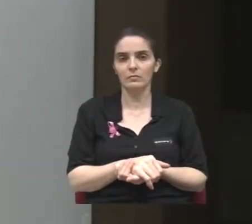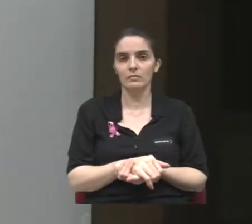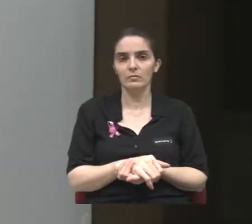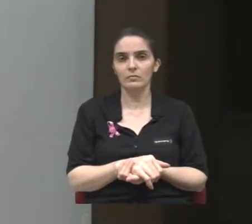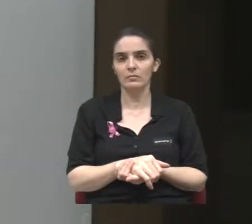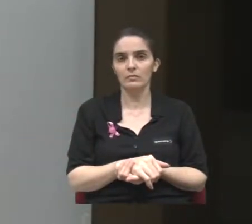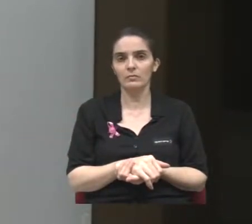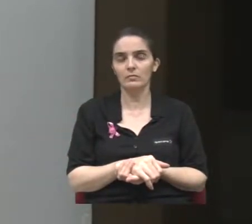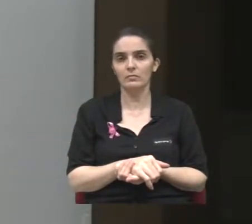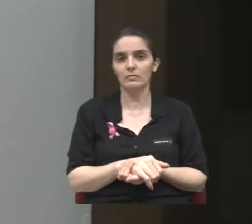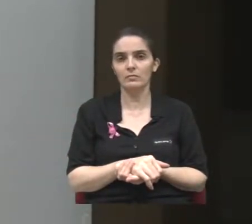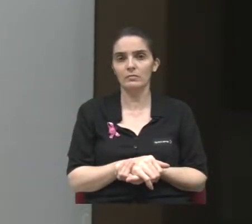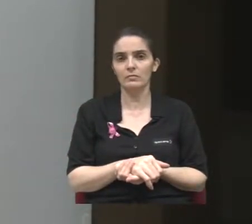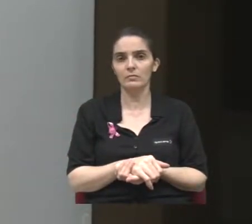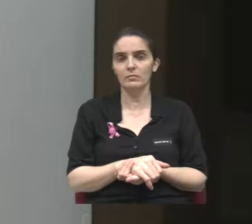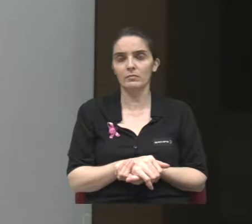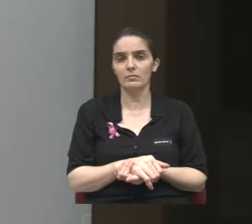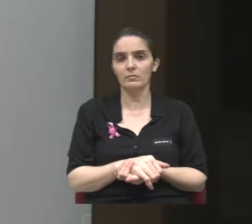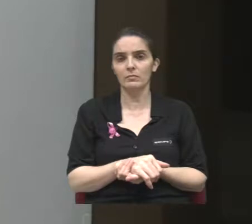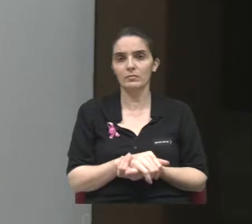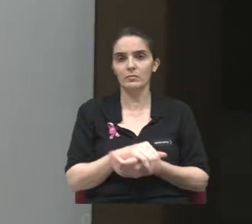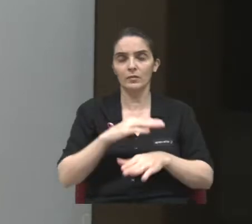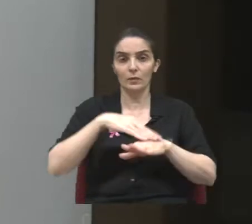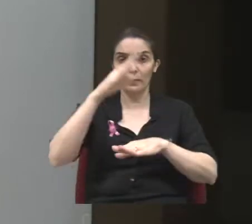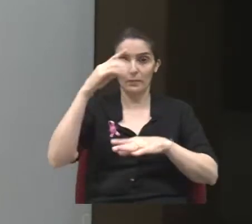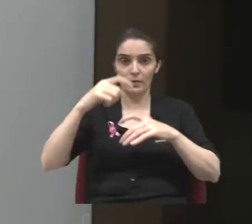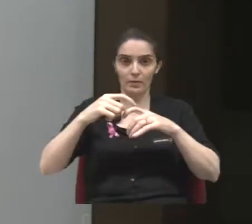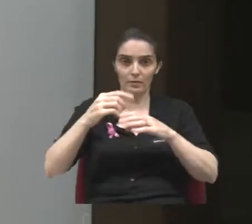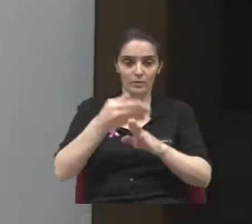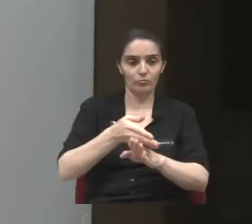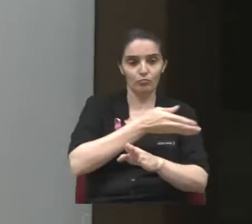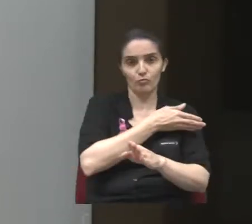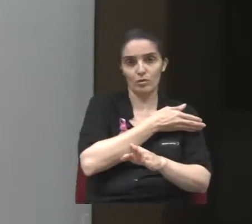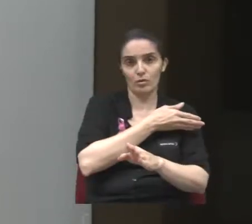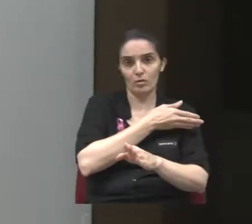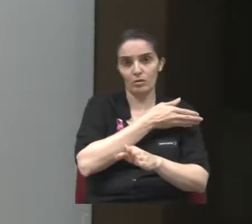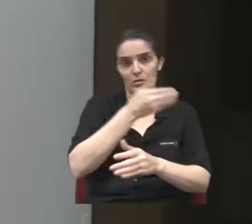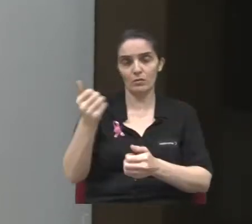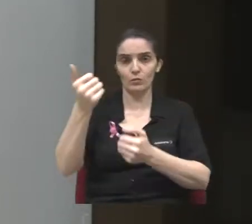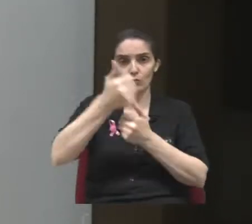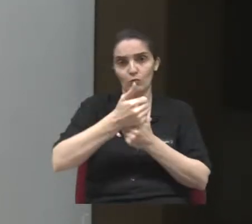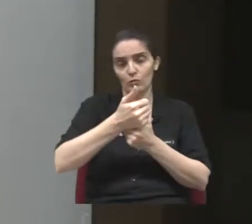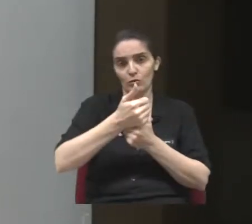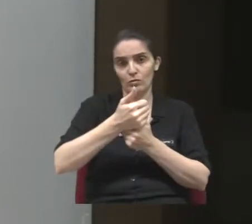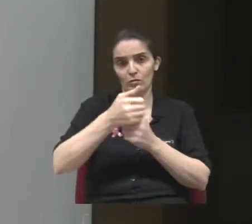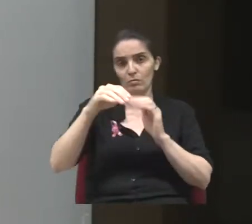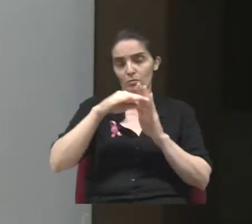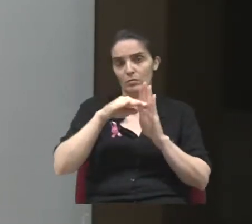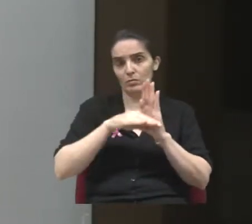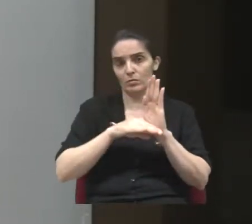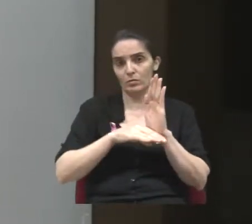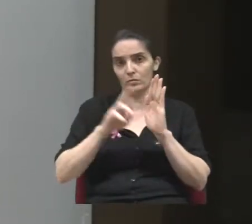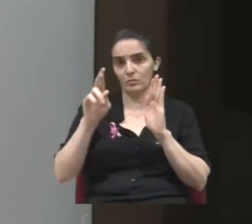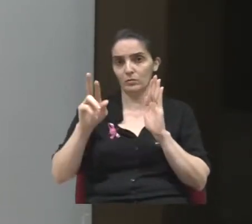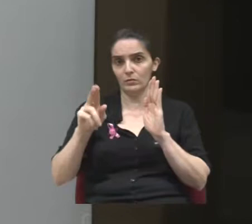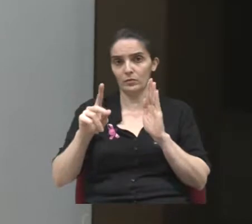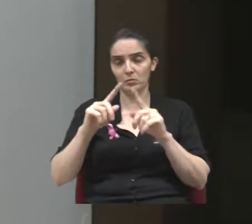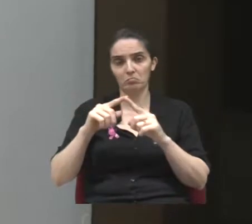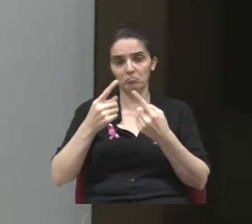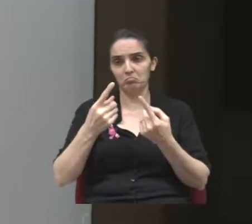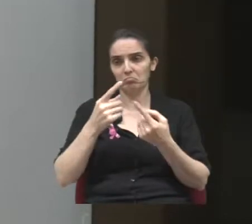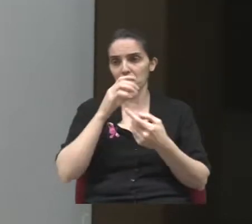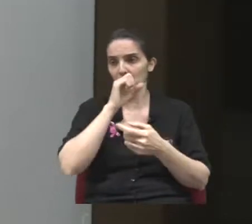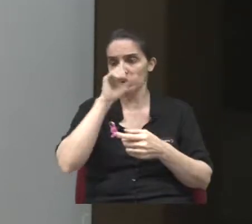sai os mais médicos, entra um outro, mas que não é Limeira, não será